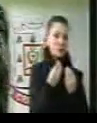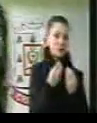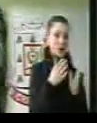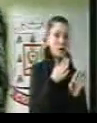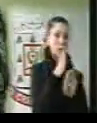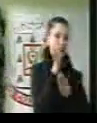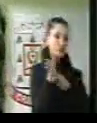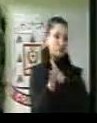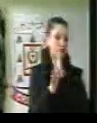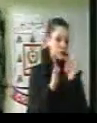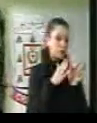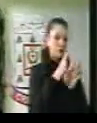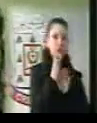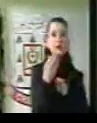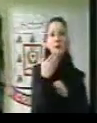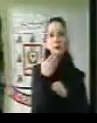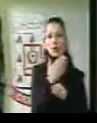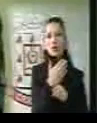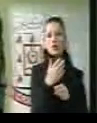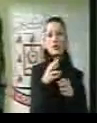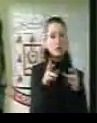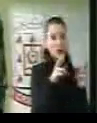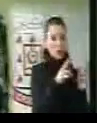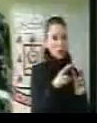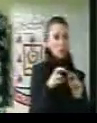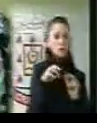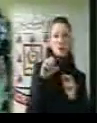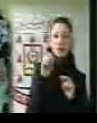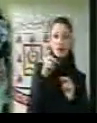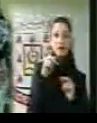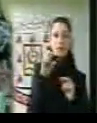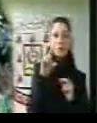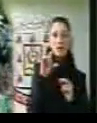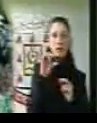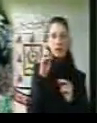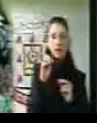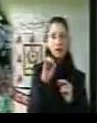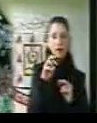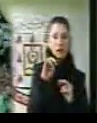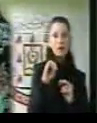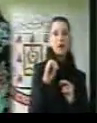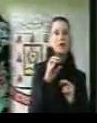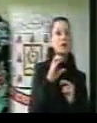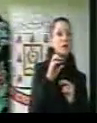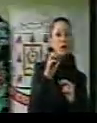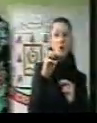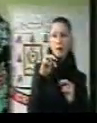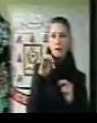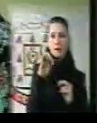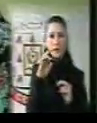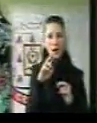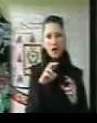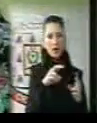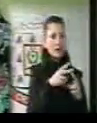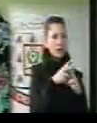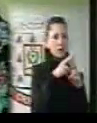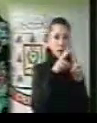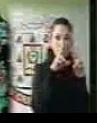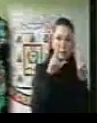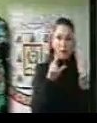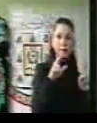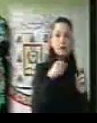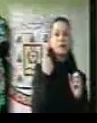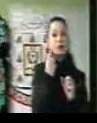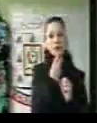foi encaminhado aqui, solicitado da região do Naspolini, da região da Colmeia Industrial, né, de tudo que foi solicitado também pelos demais vereadores, bem como